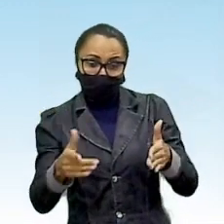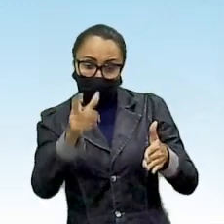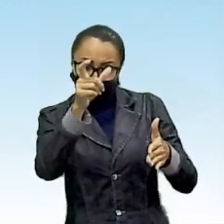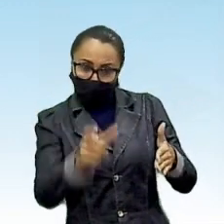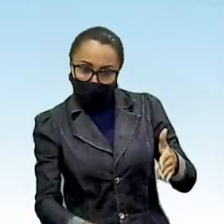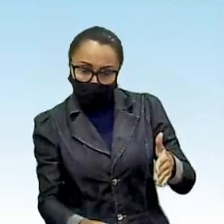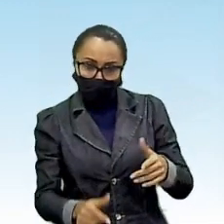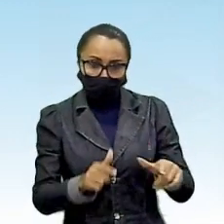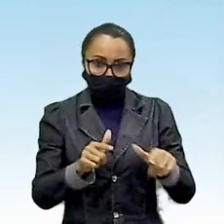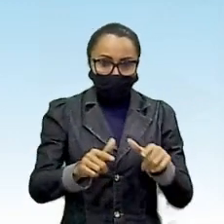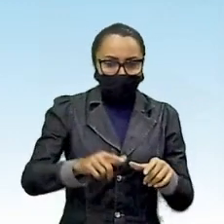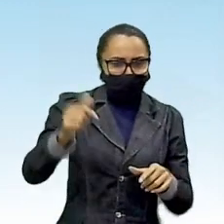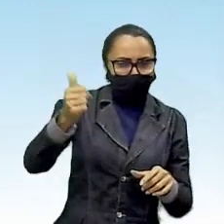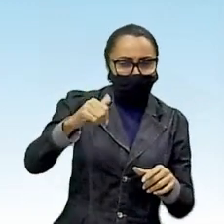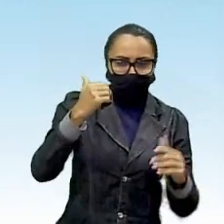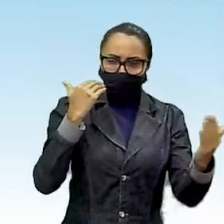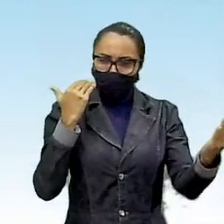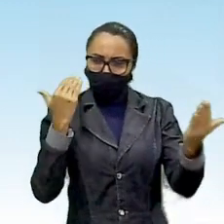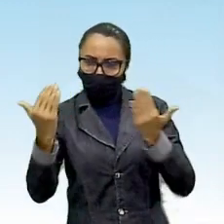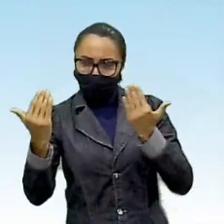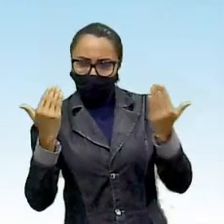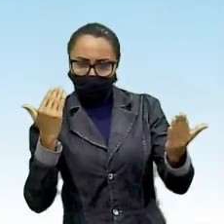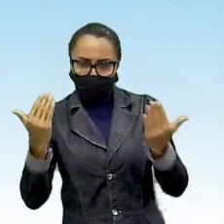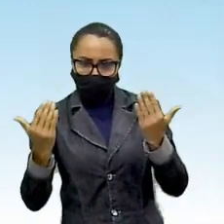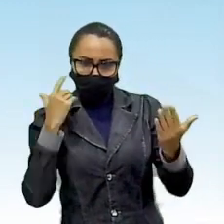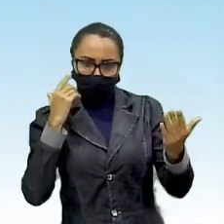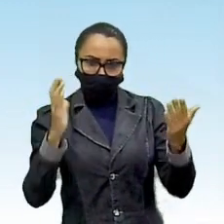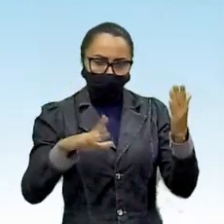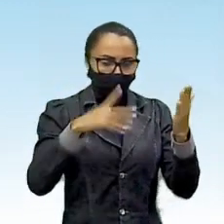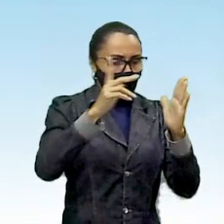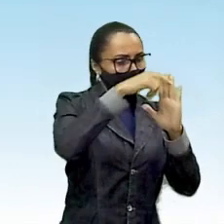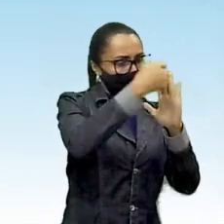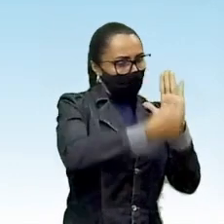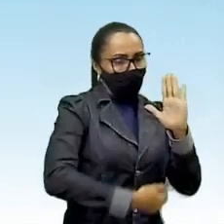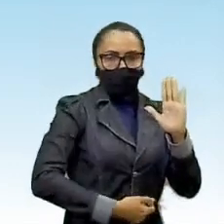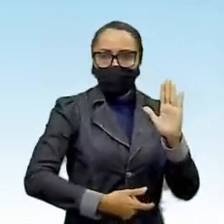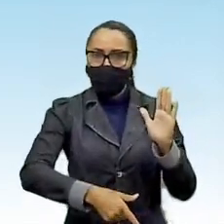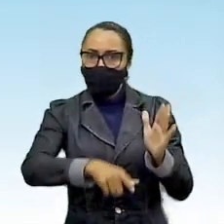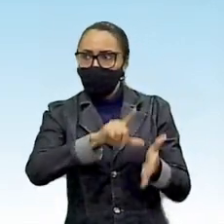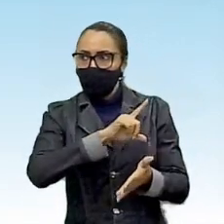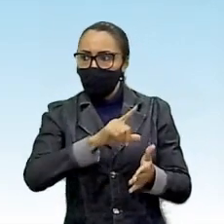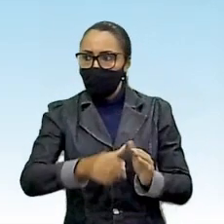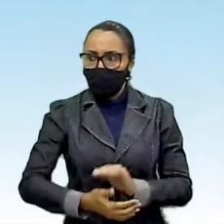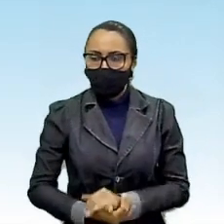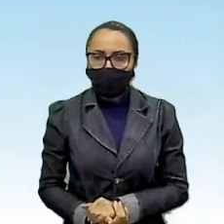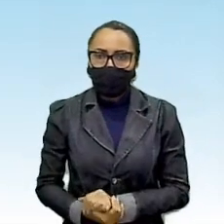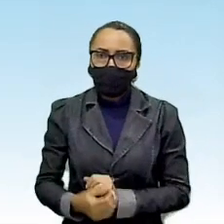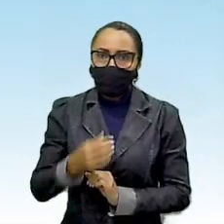deve ser feita uma análise comparativa em relação ao relatório anterior.